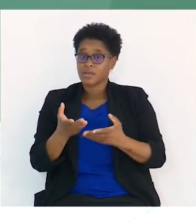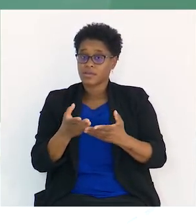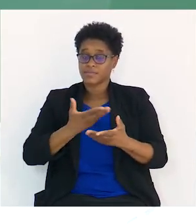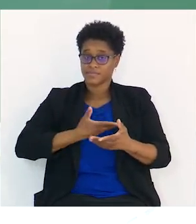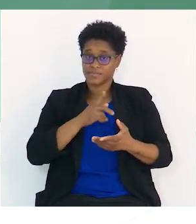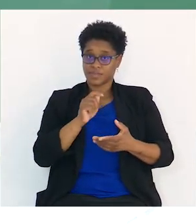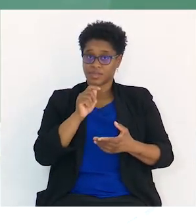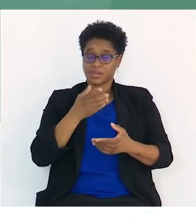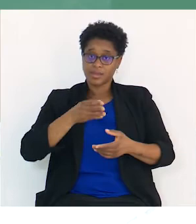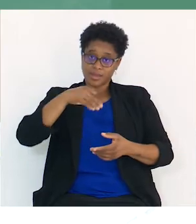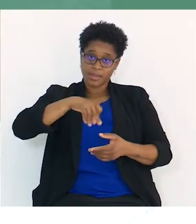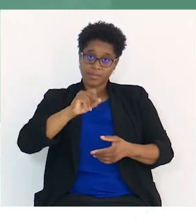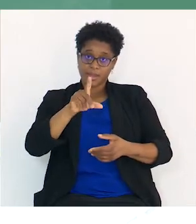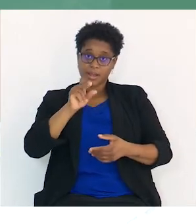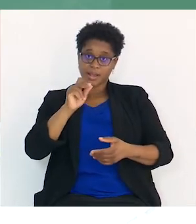derivada por